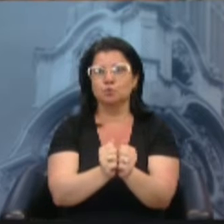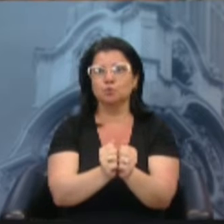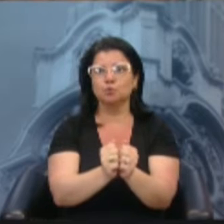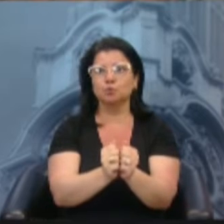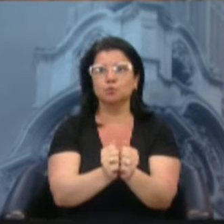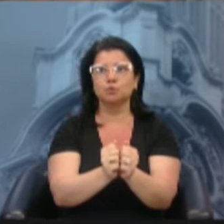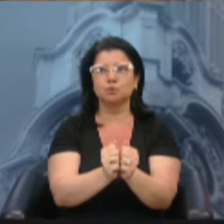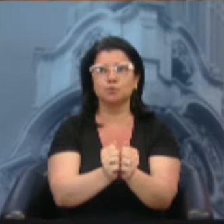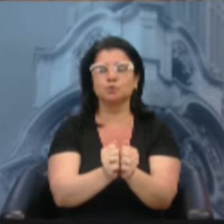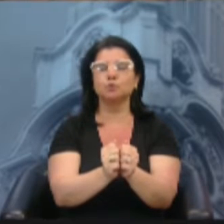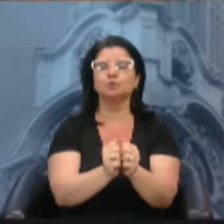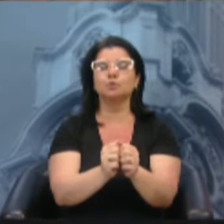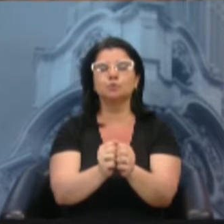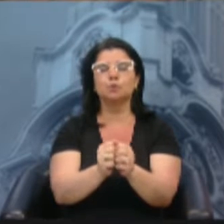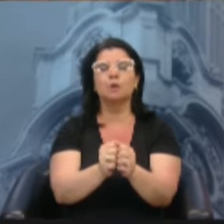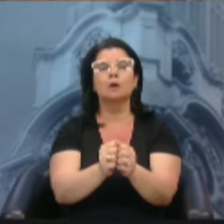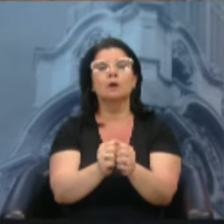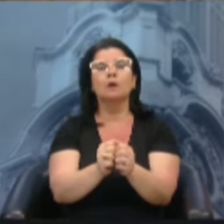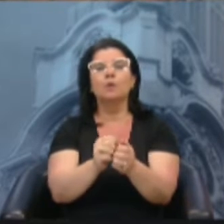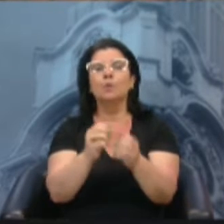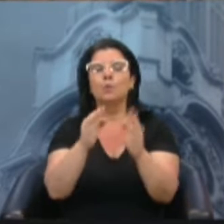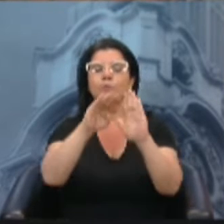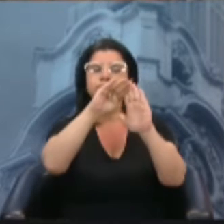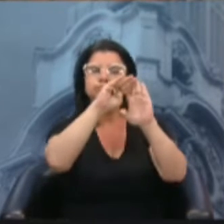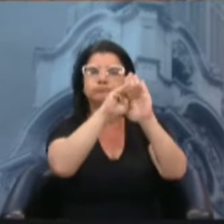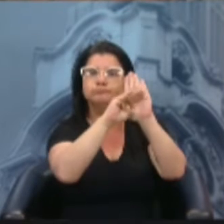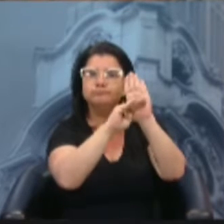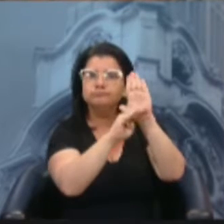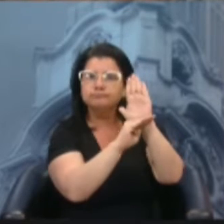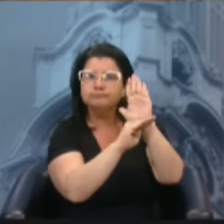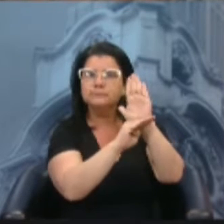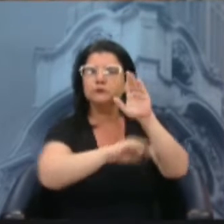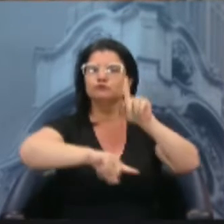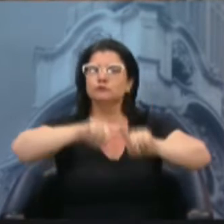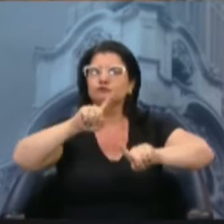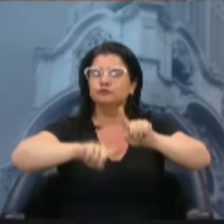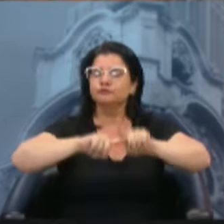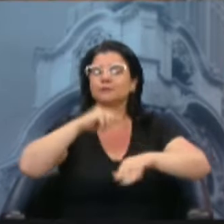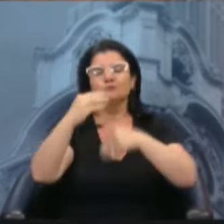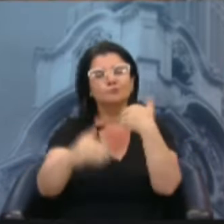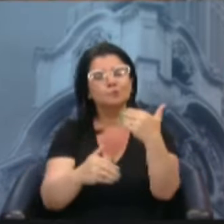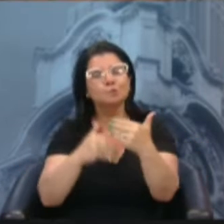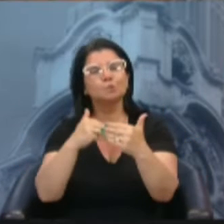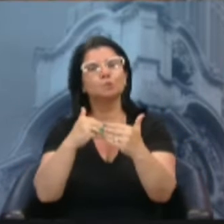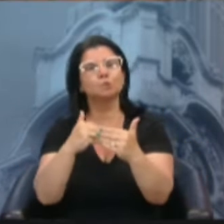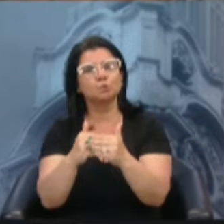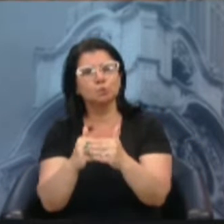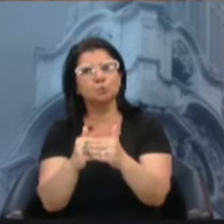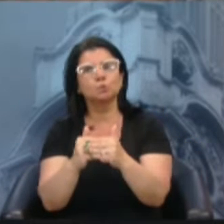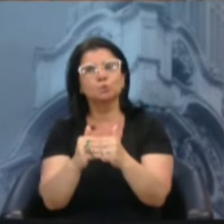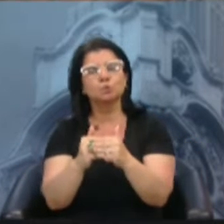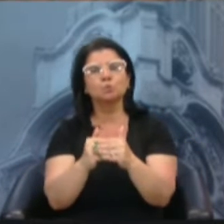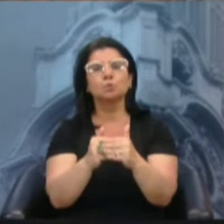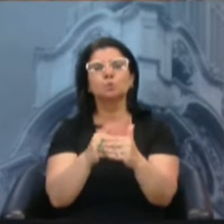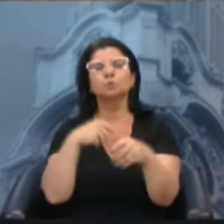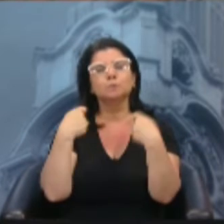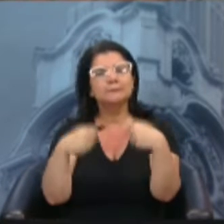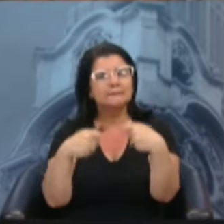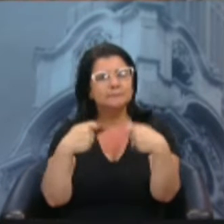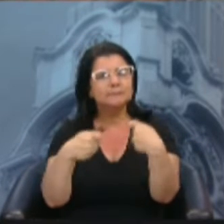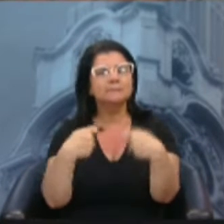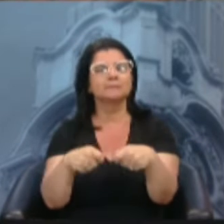órgão urbanístico, primeiro, o cronograma de execução de todas as medidas, né, compensatórias e mitigatórias e